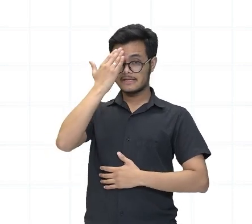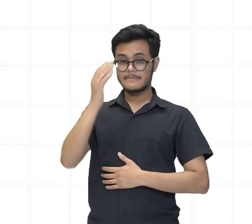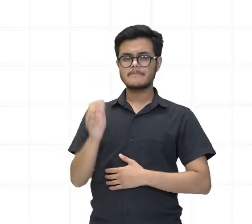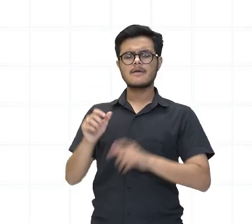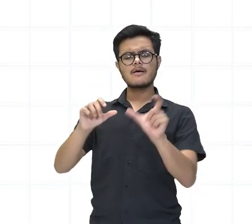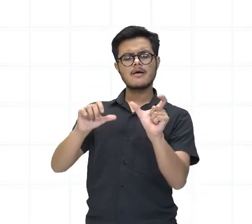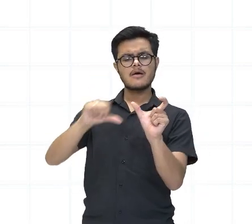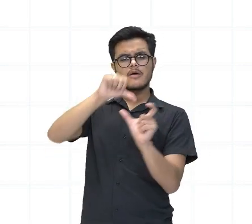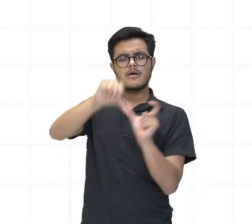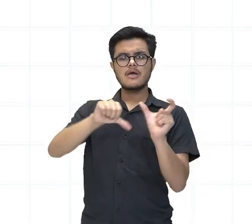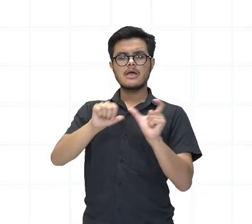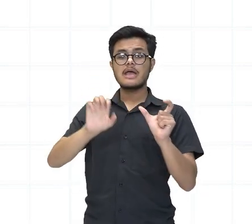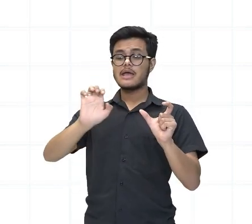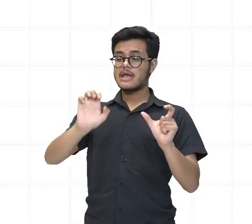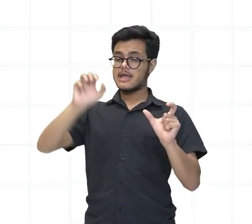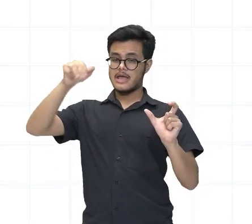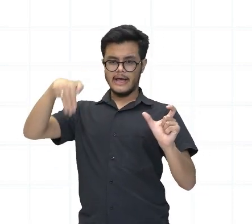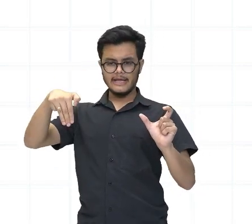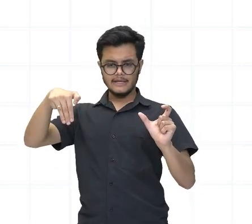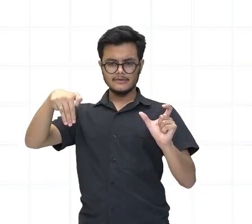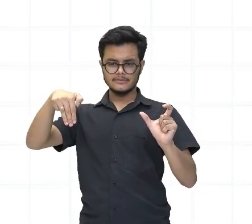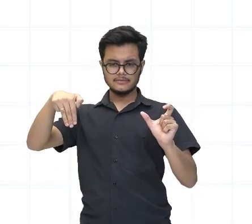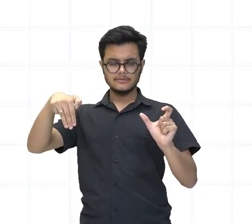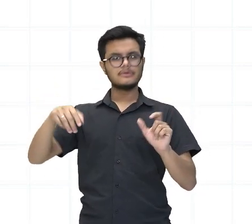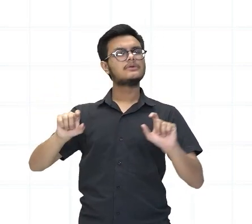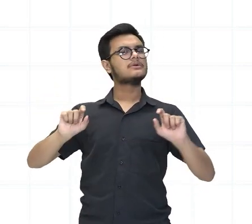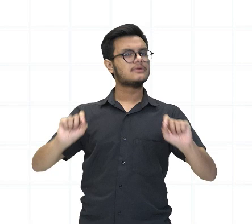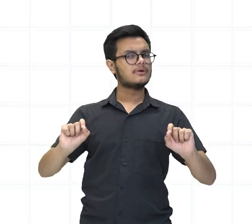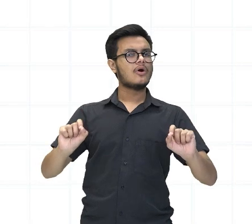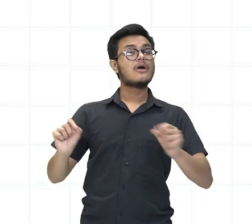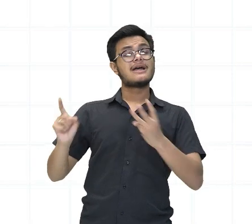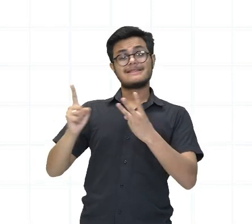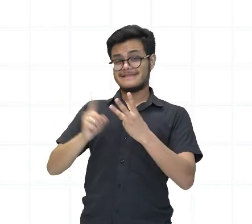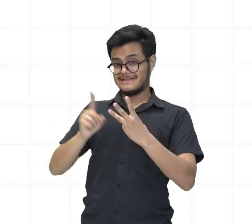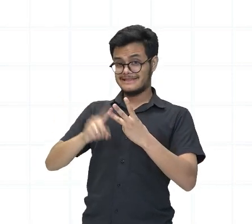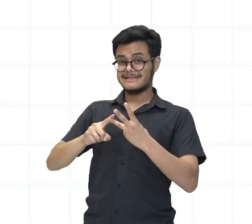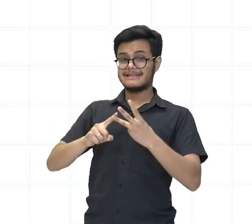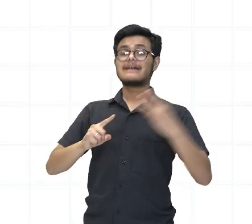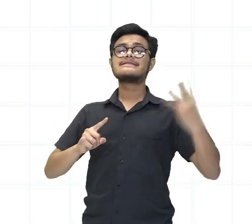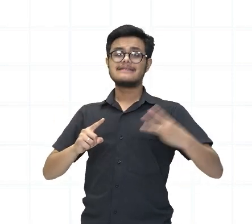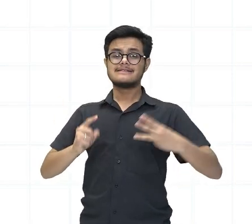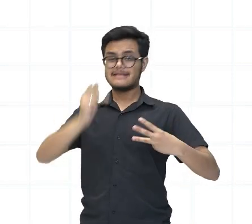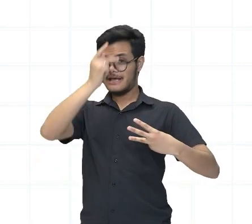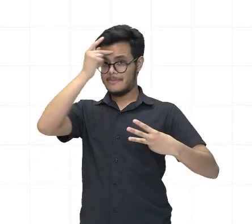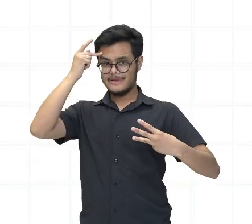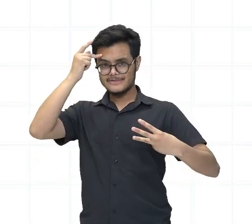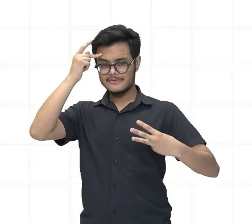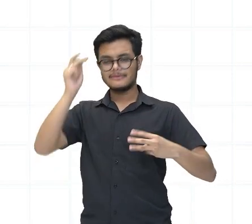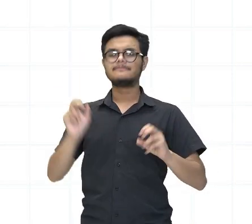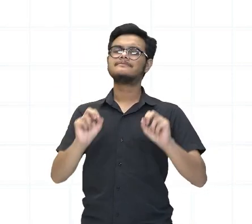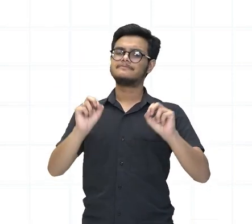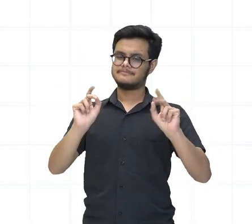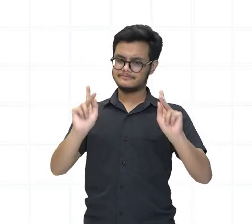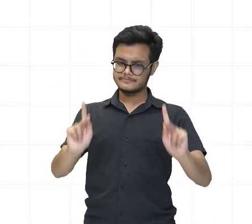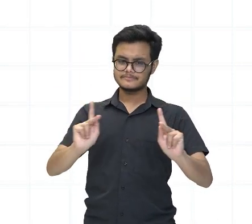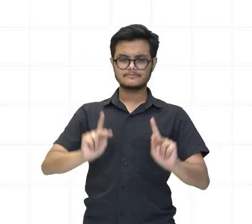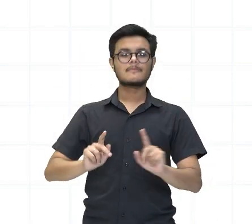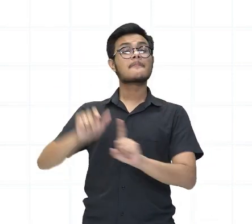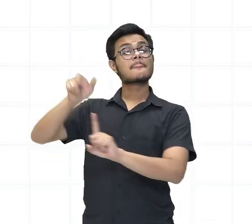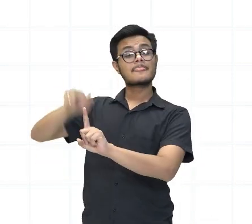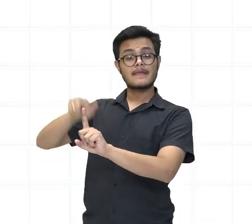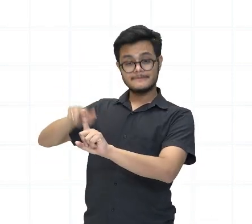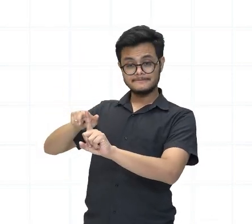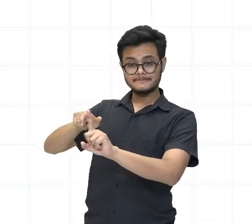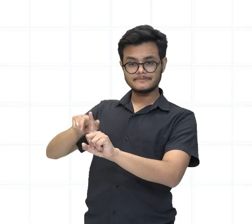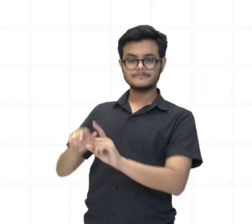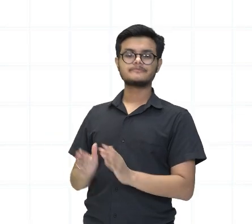terminação verbal, que se trata da terceira pessoa. Ou seja, eu estou falando, né, sobre quem eu estou